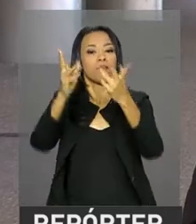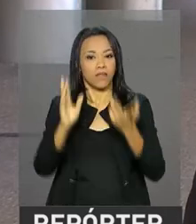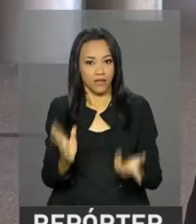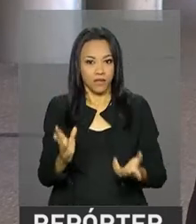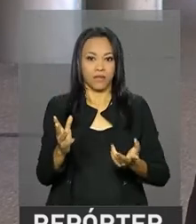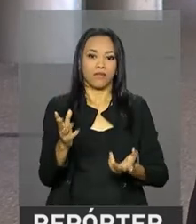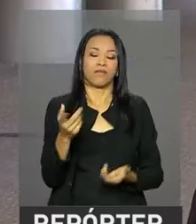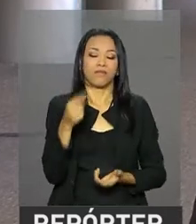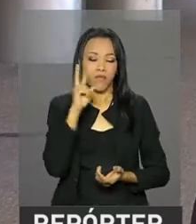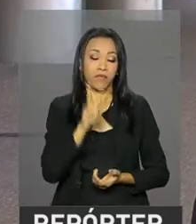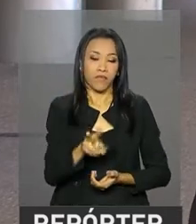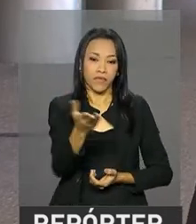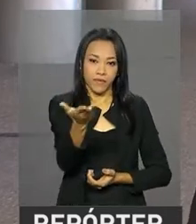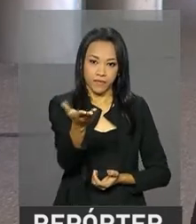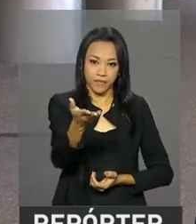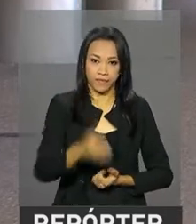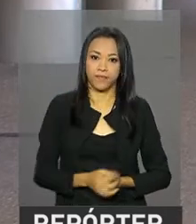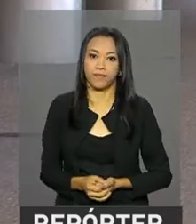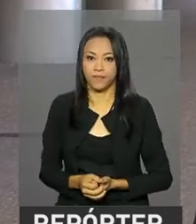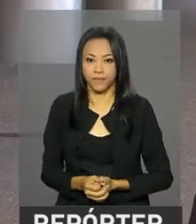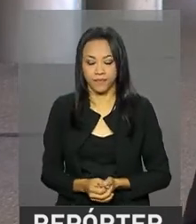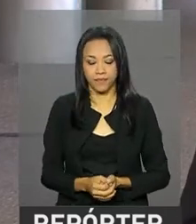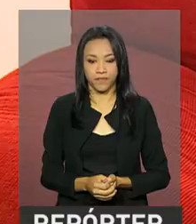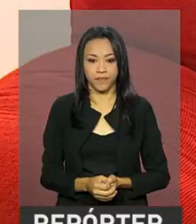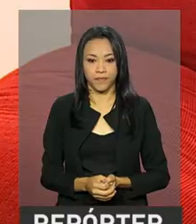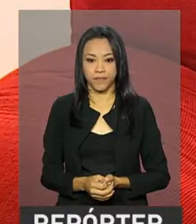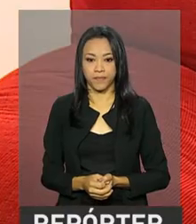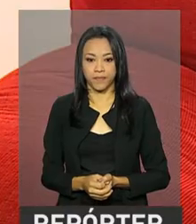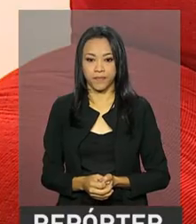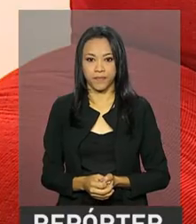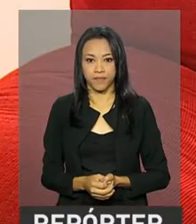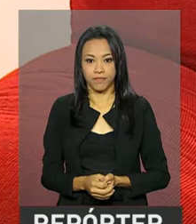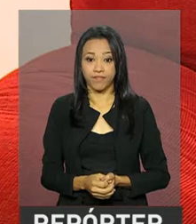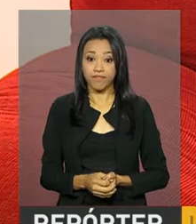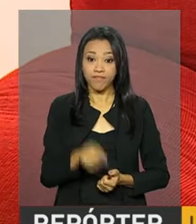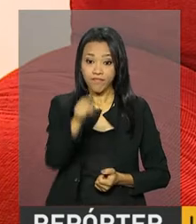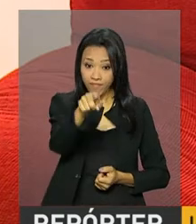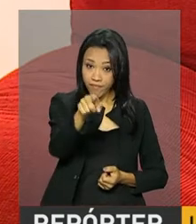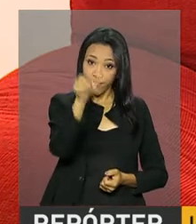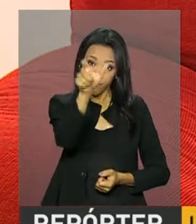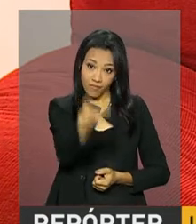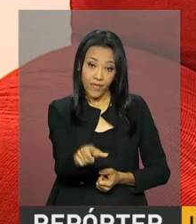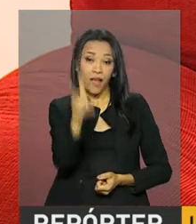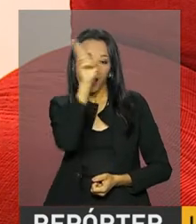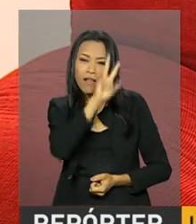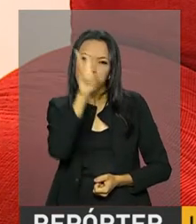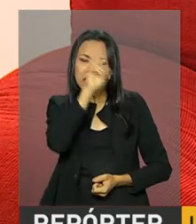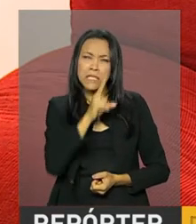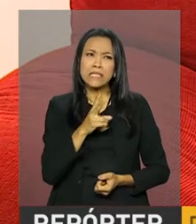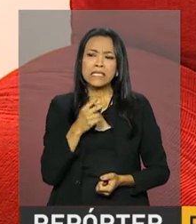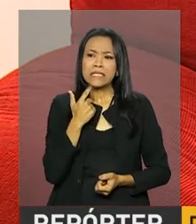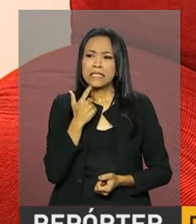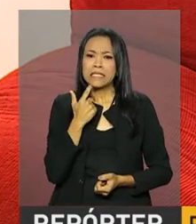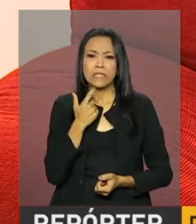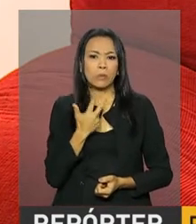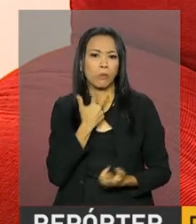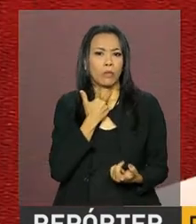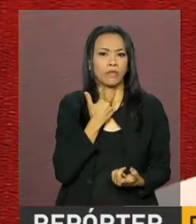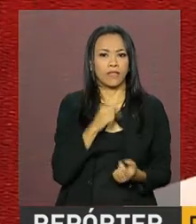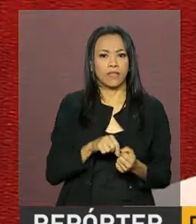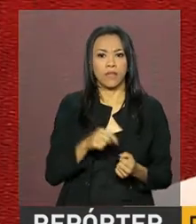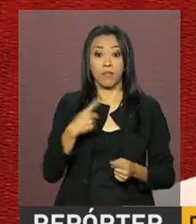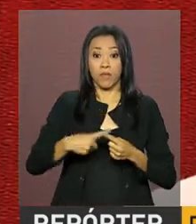força aérea brasileira vamos ver a reportagem as lembranças de uma vida com restrições depois de uma bactéria